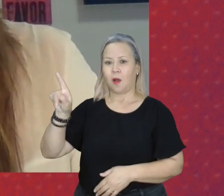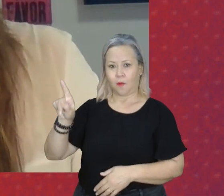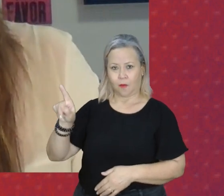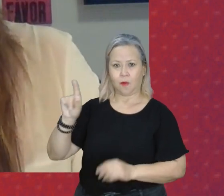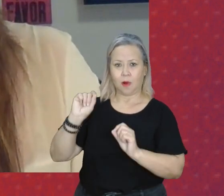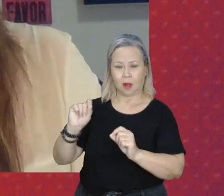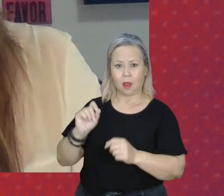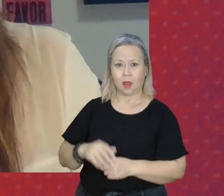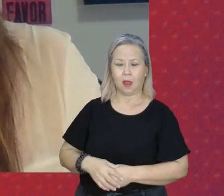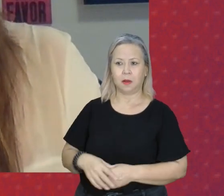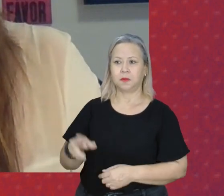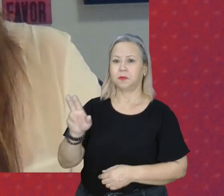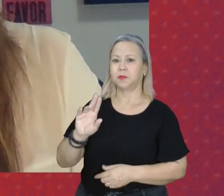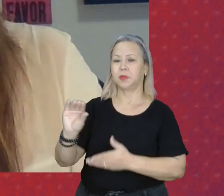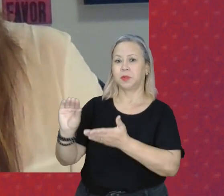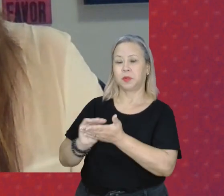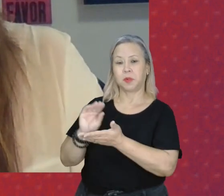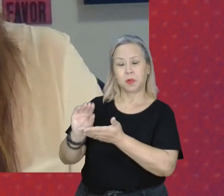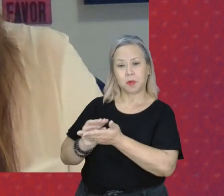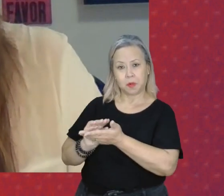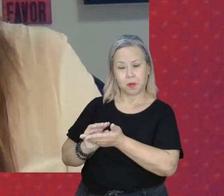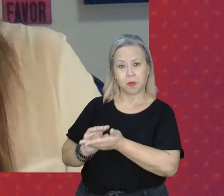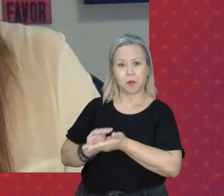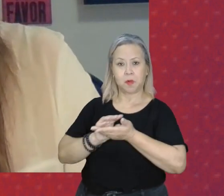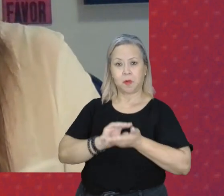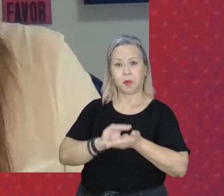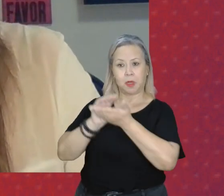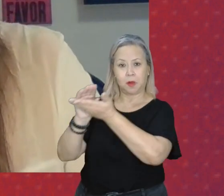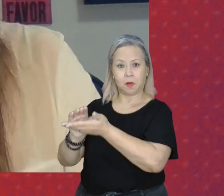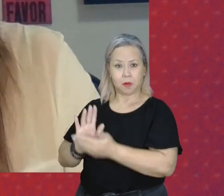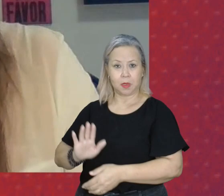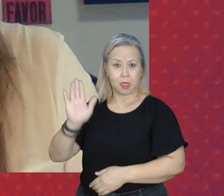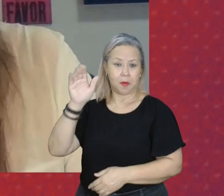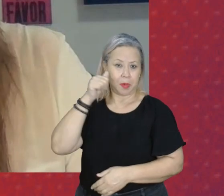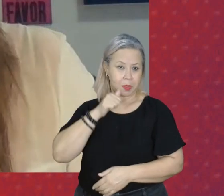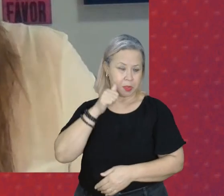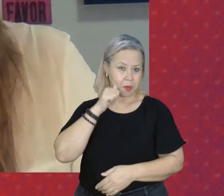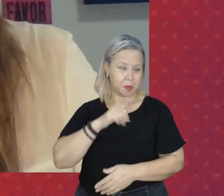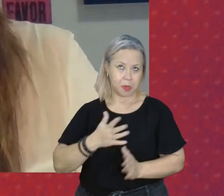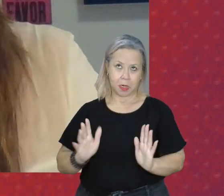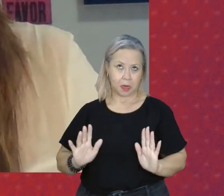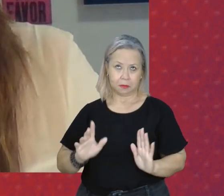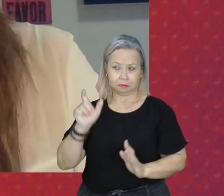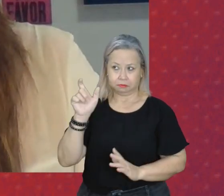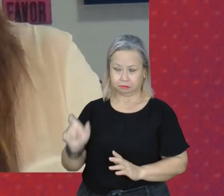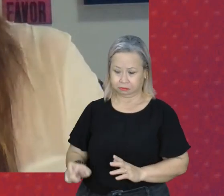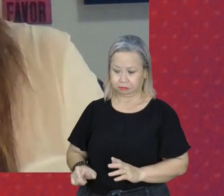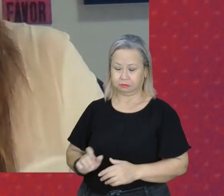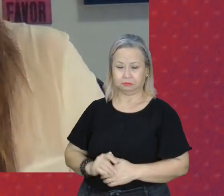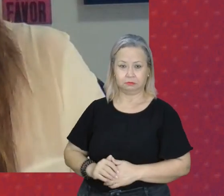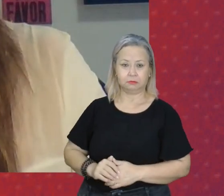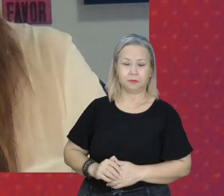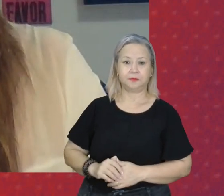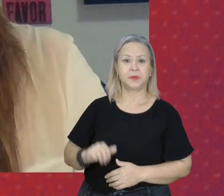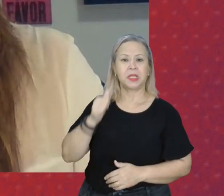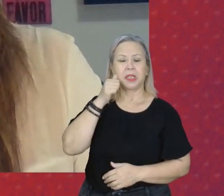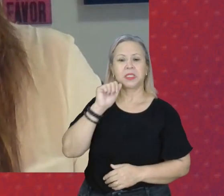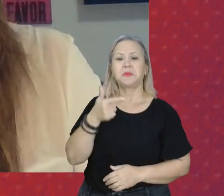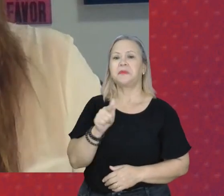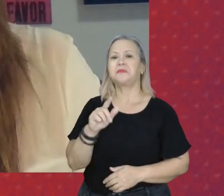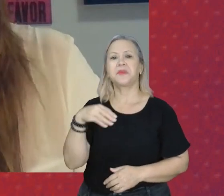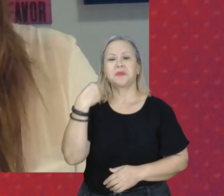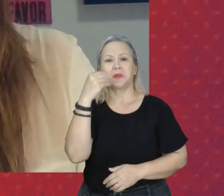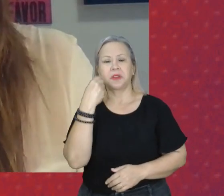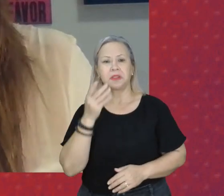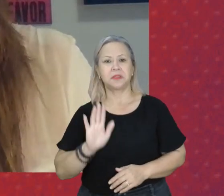eu coloco o recurso na campanha de uma mulher, X. Essa mulher sem experiência de campanha,